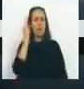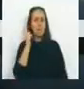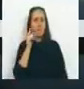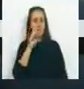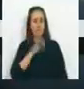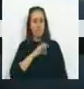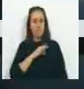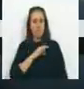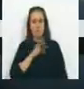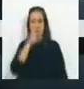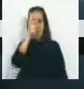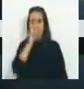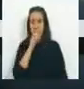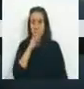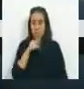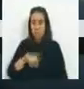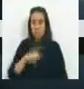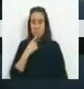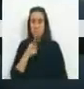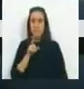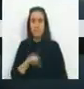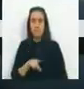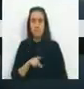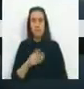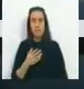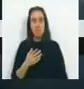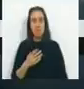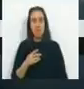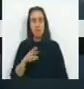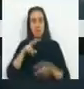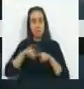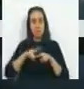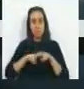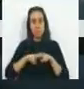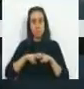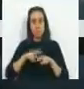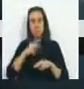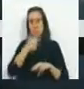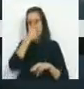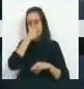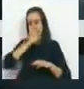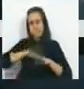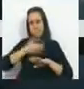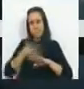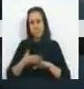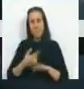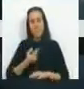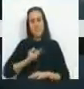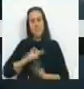Ministra disse, hoje voltou a repeti-lo, que a sobrelotação das prisões exige medidas que permitam